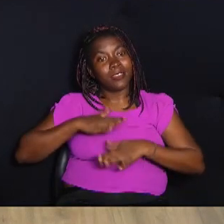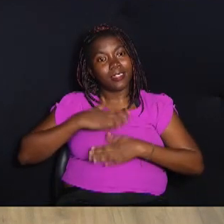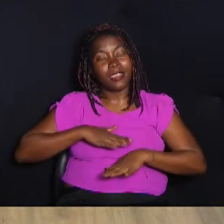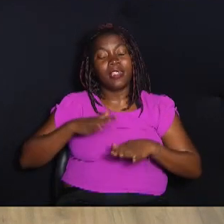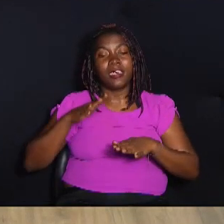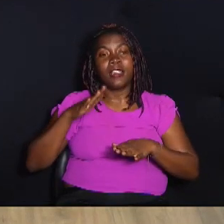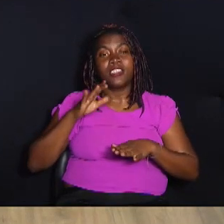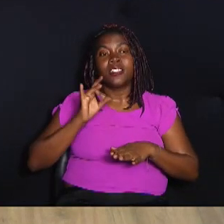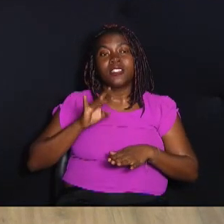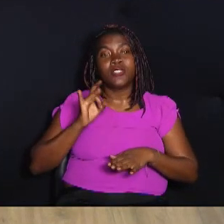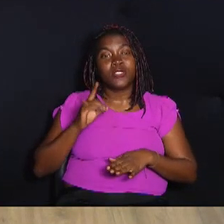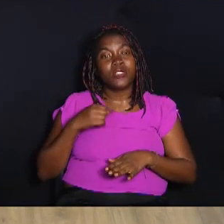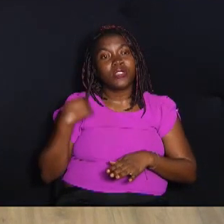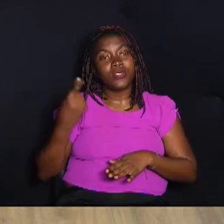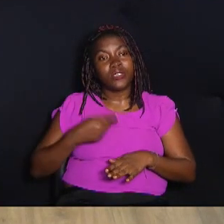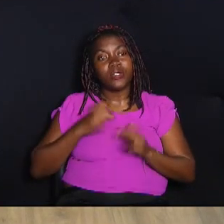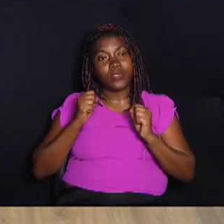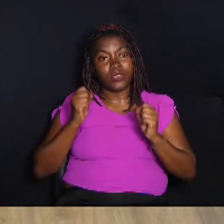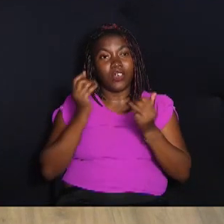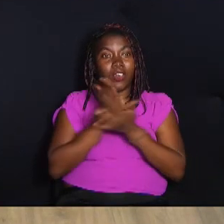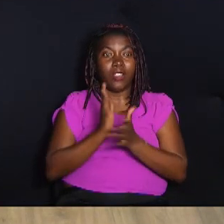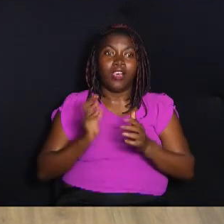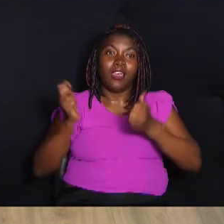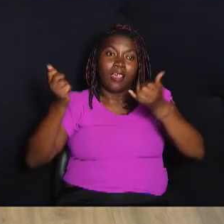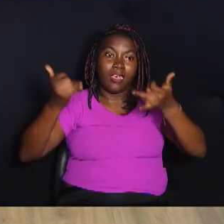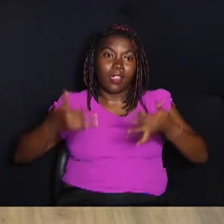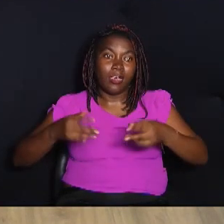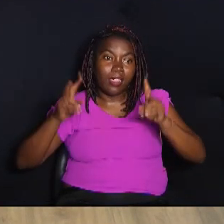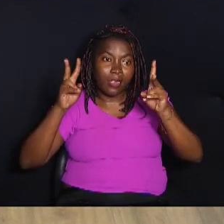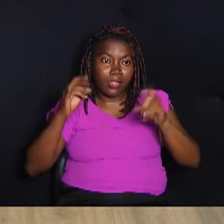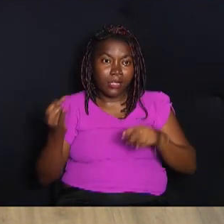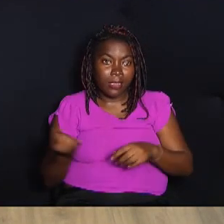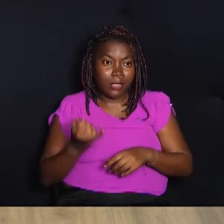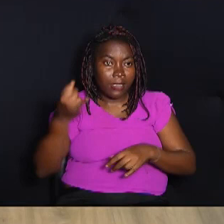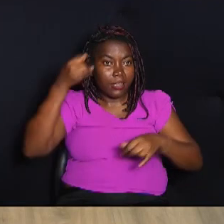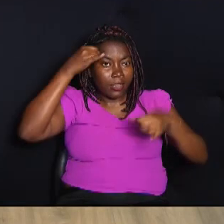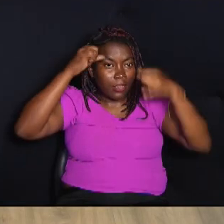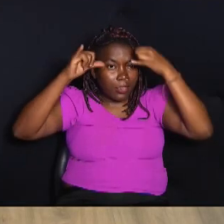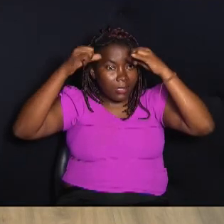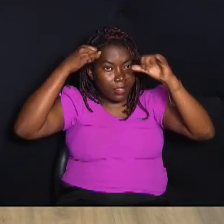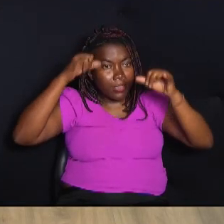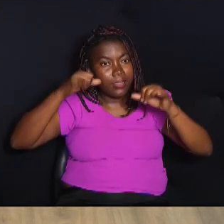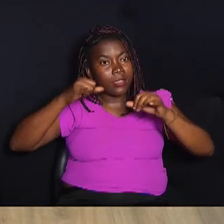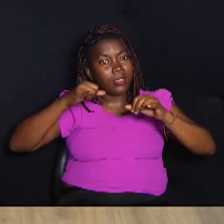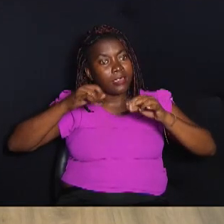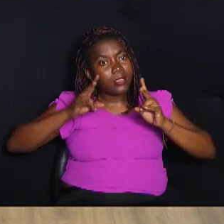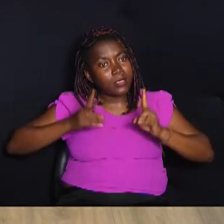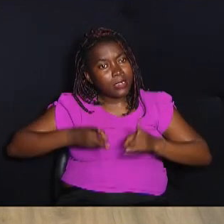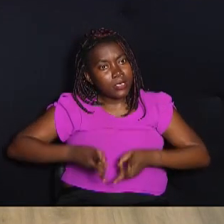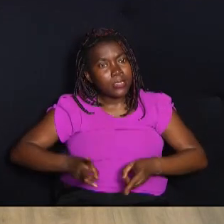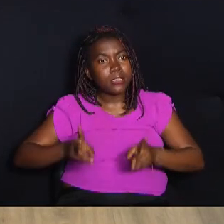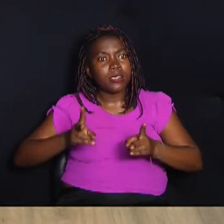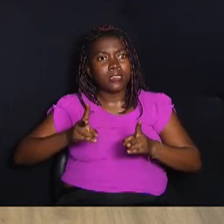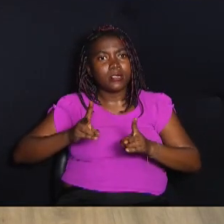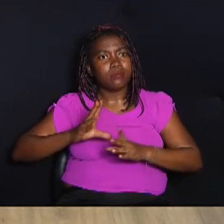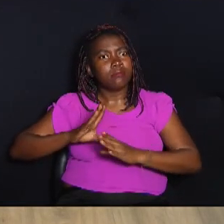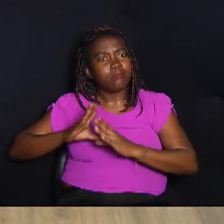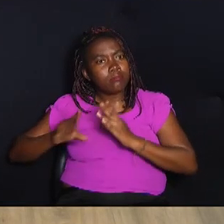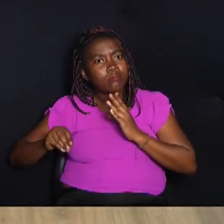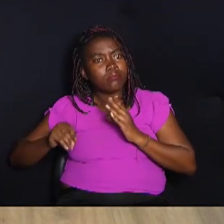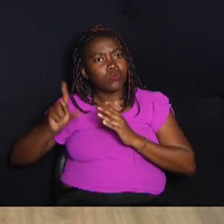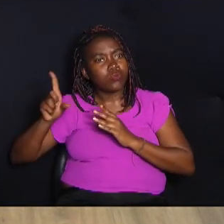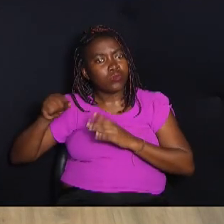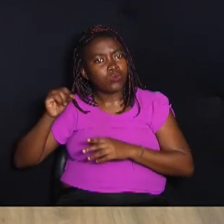para a gente poder encerrar, a gente citou aqui a questão importante da prevenção, de ter sempre uma válvula de escape, de ter um hobby, a